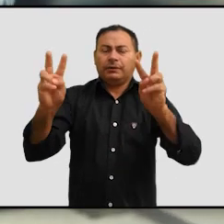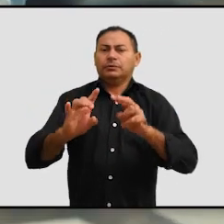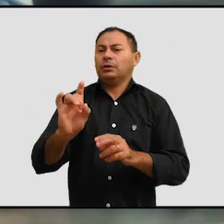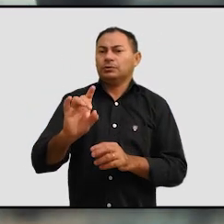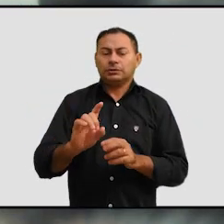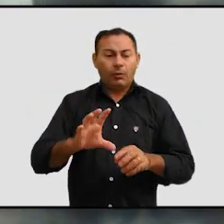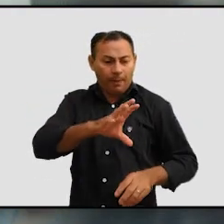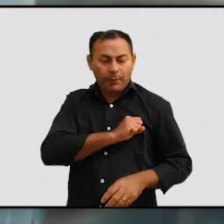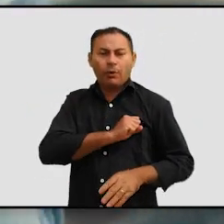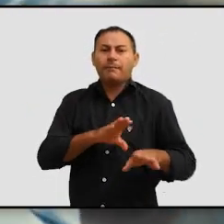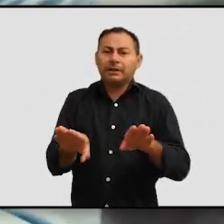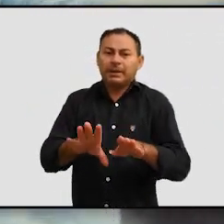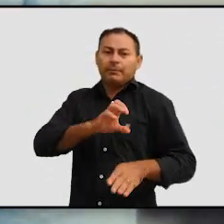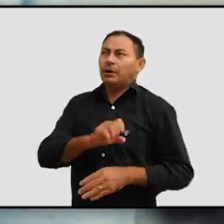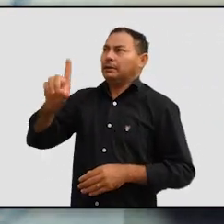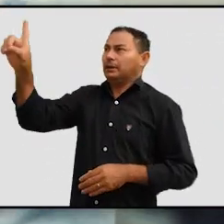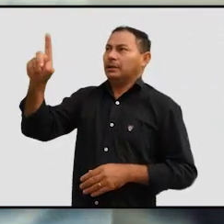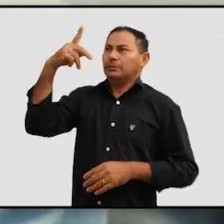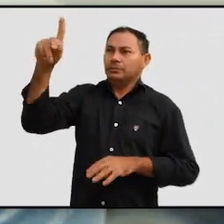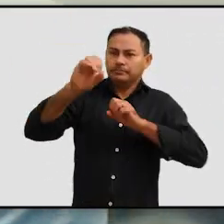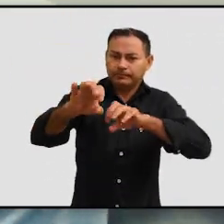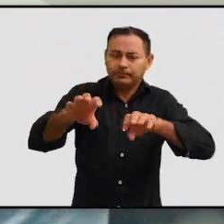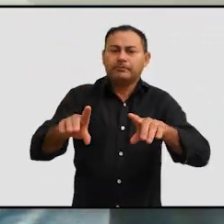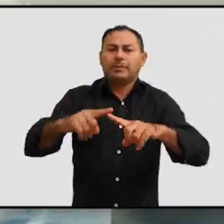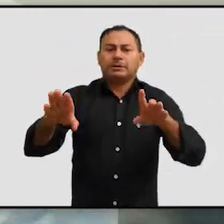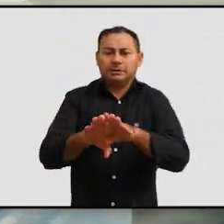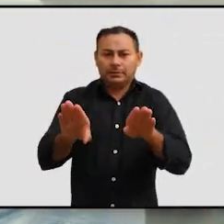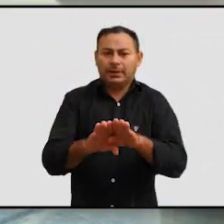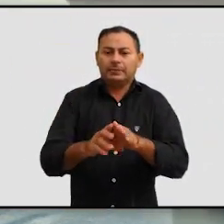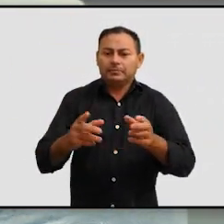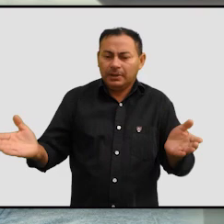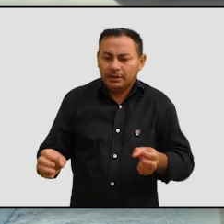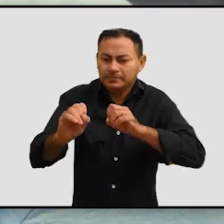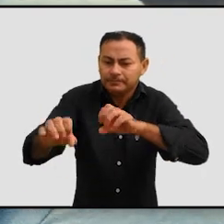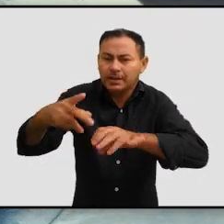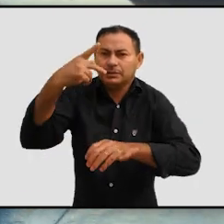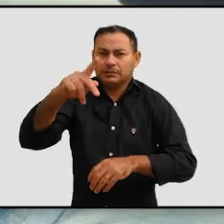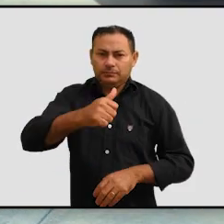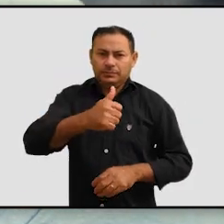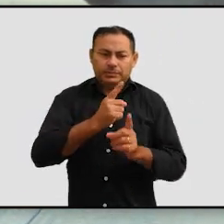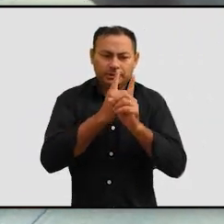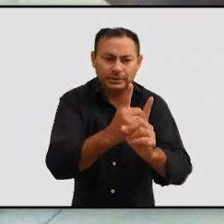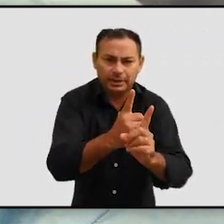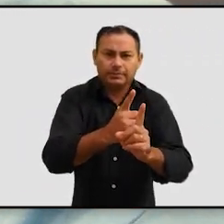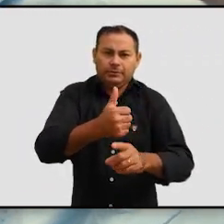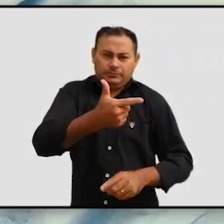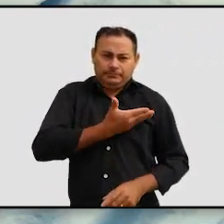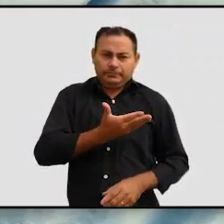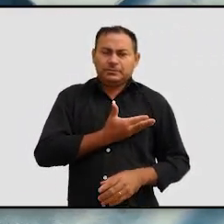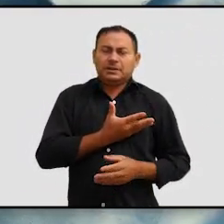não apenas ao amor a Deus, seu ensino, mas também exortou os seus discípulos e a